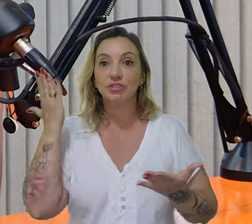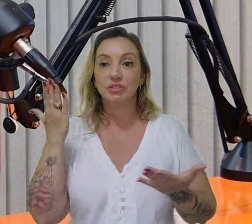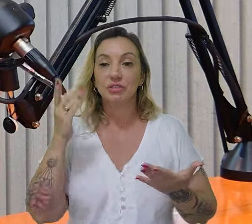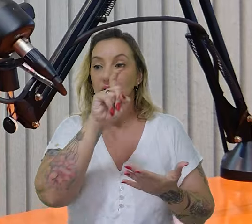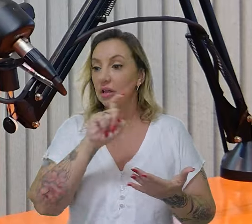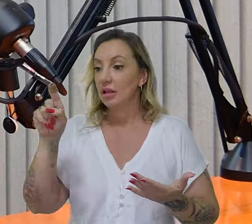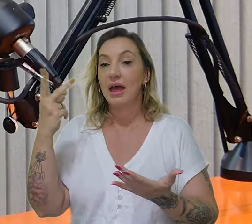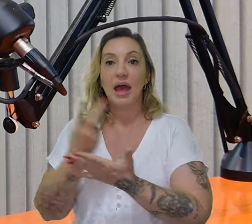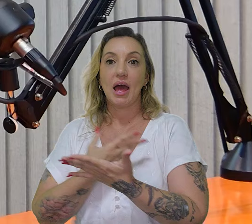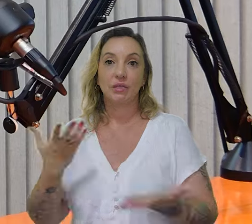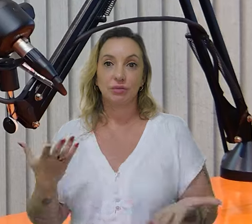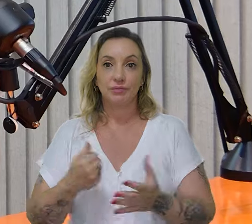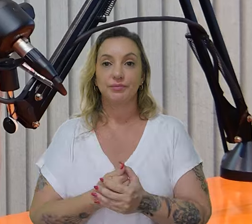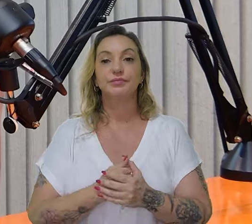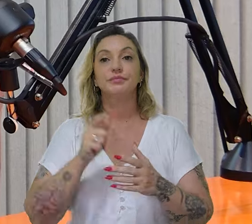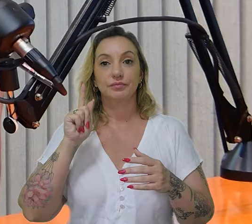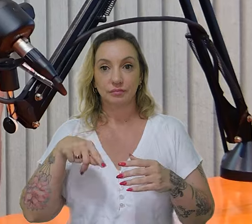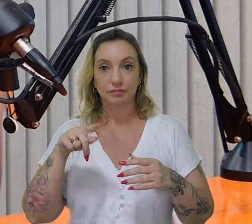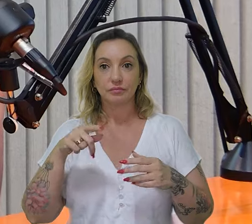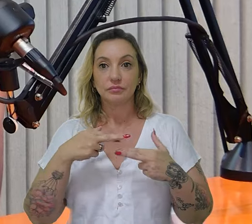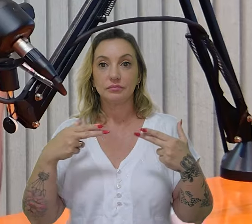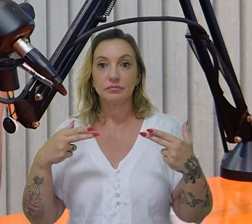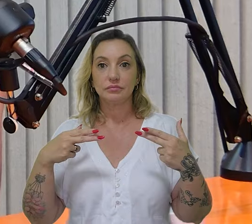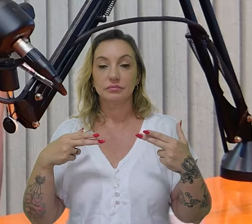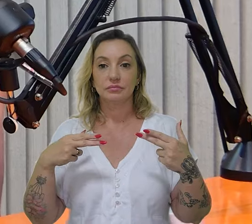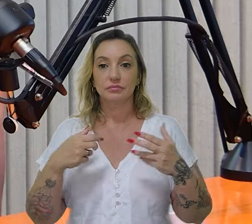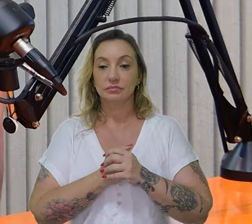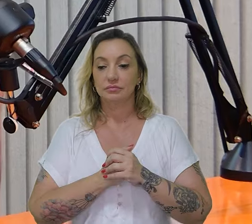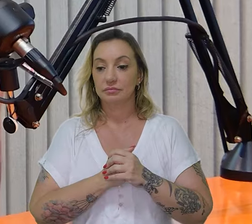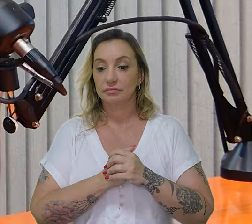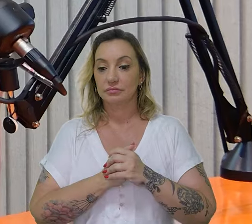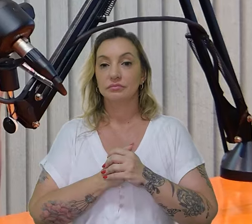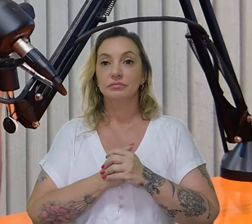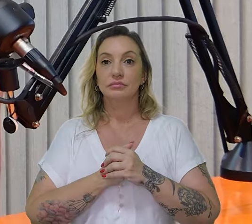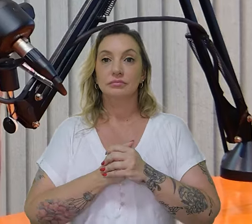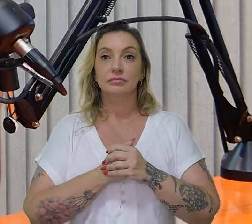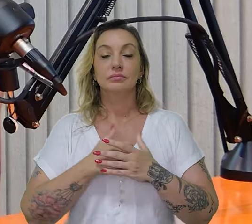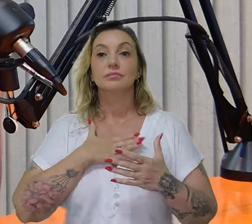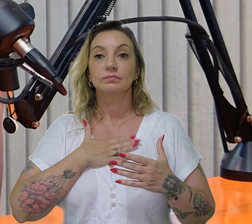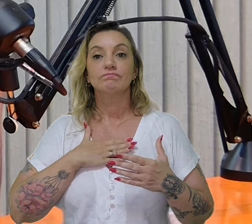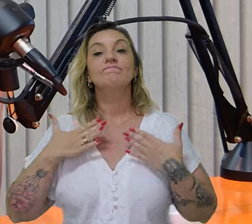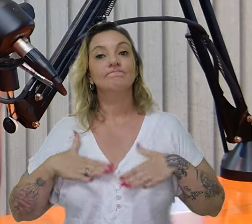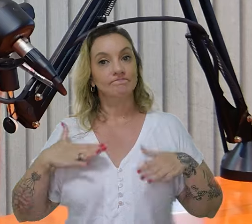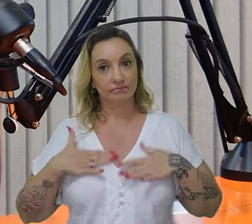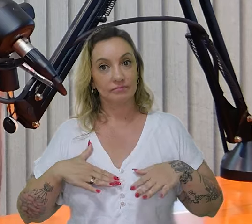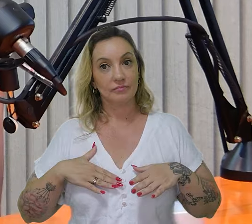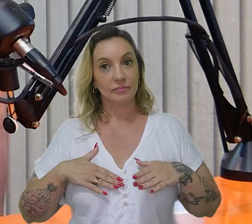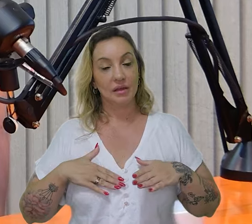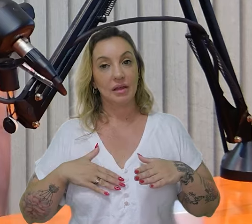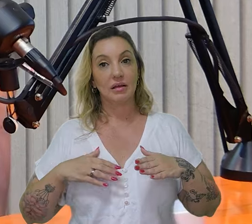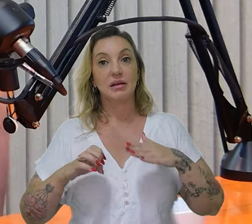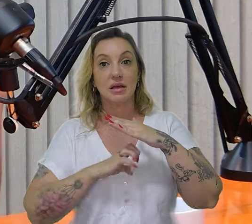arrastou errado e é essa essa coisa do hands on que que é isso que a indústria